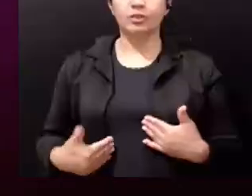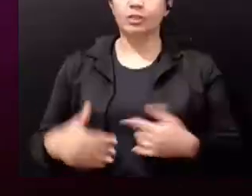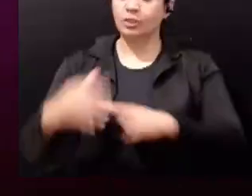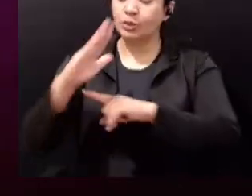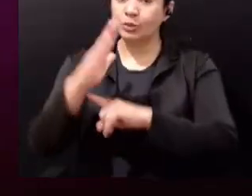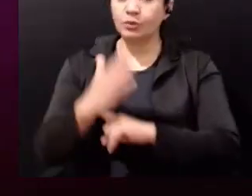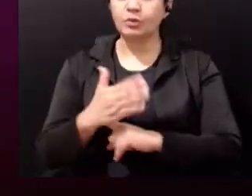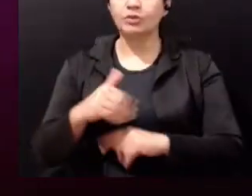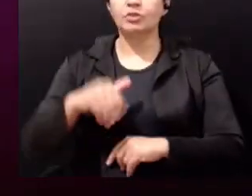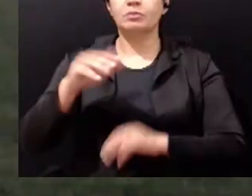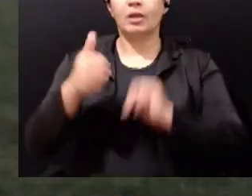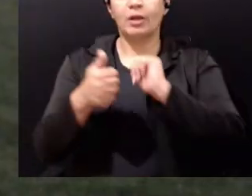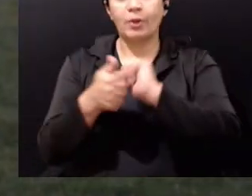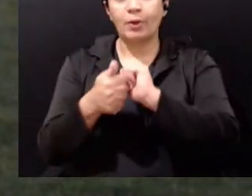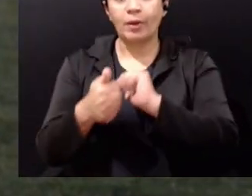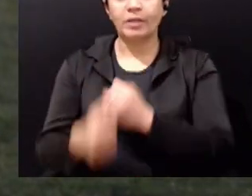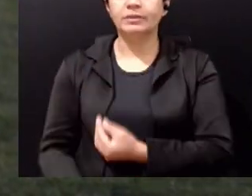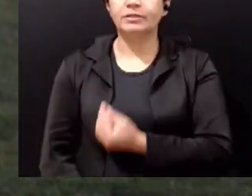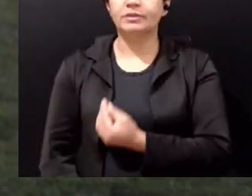mais qualidade de vida.